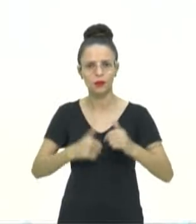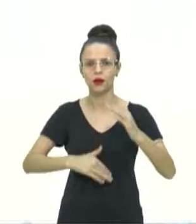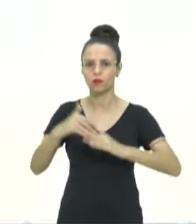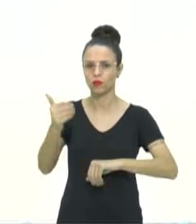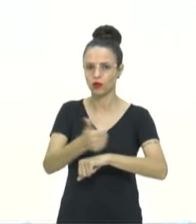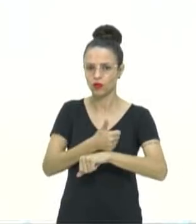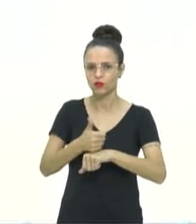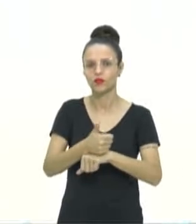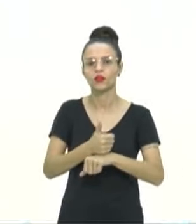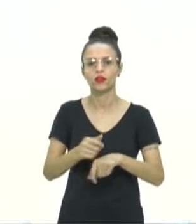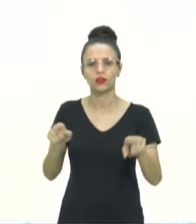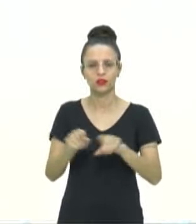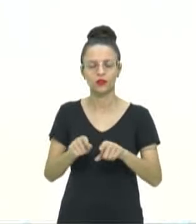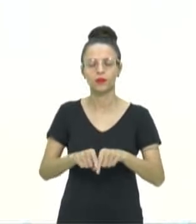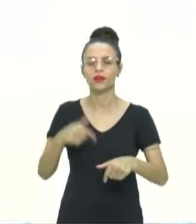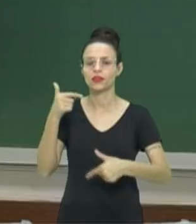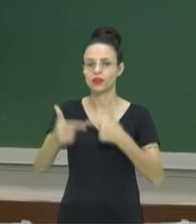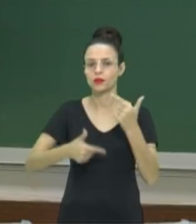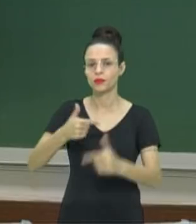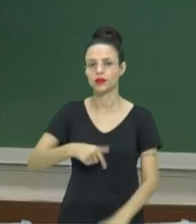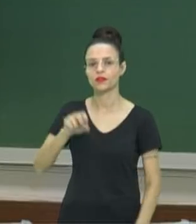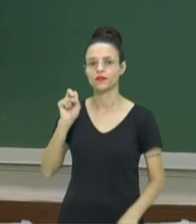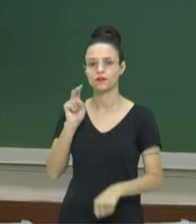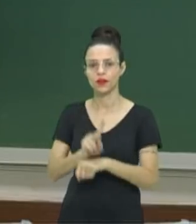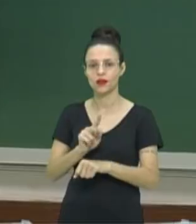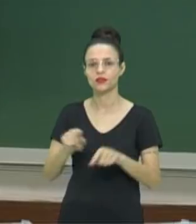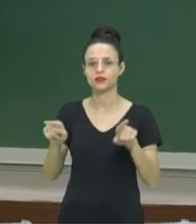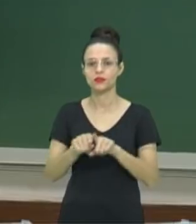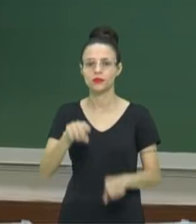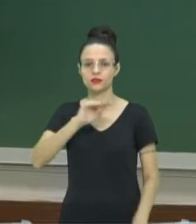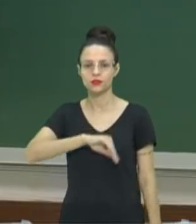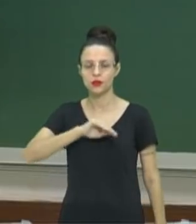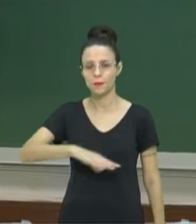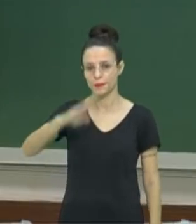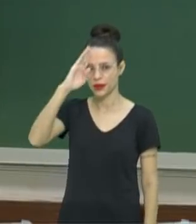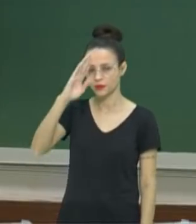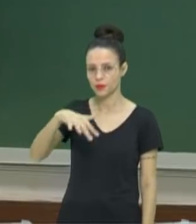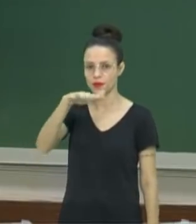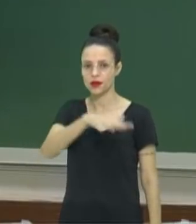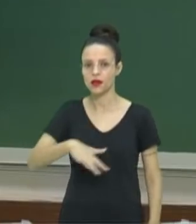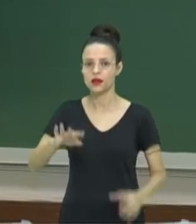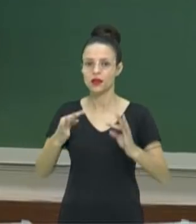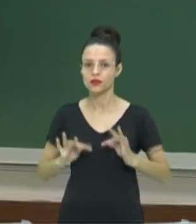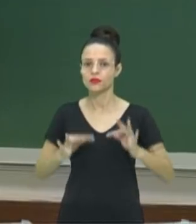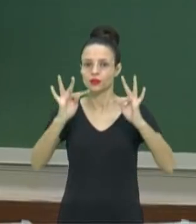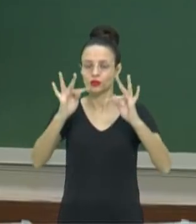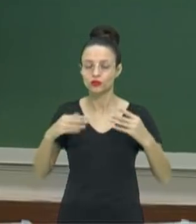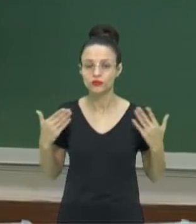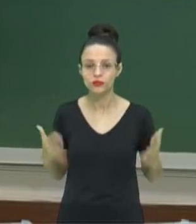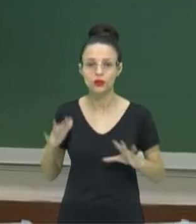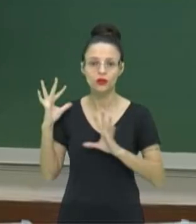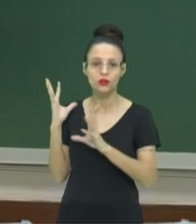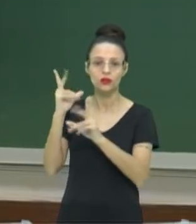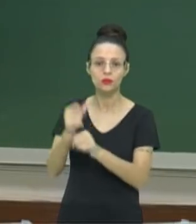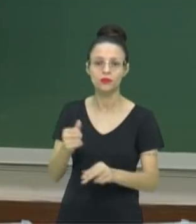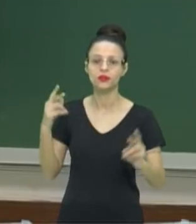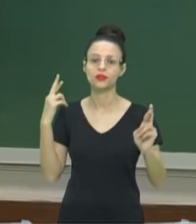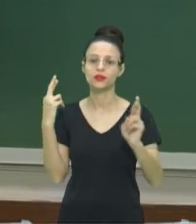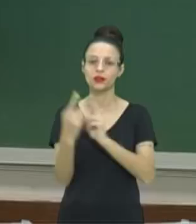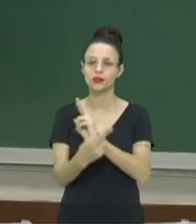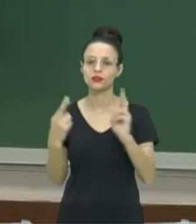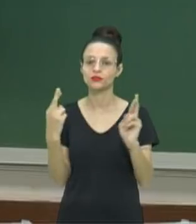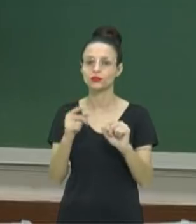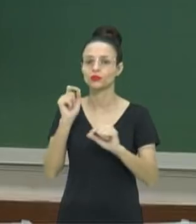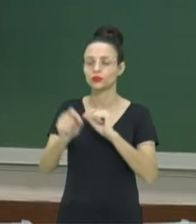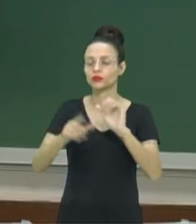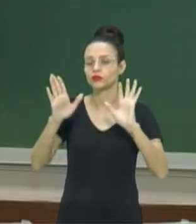especializada, geração de emprego e renda, principalmente na área de tecnologia. Então, recapitulando e relacionando ali o